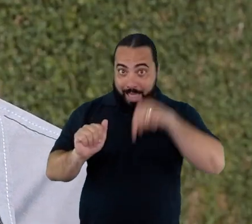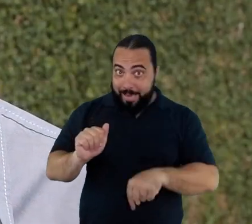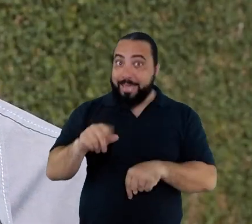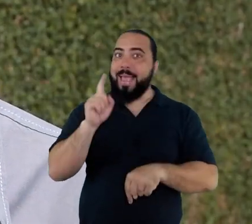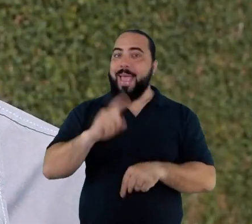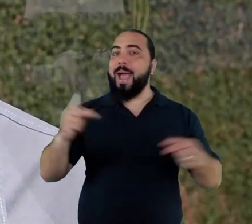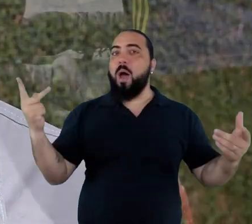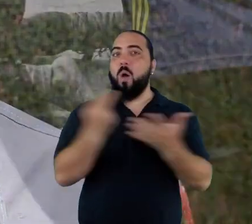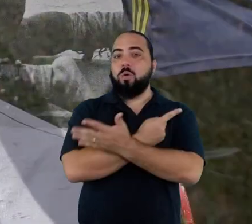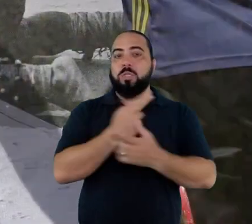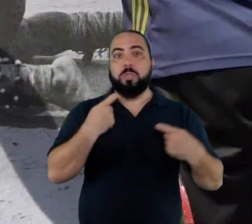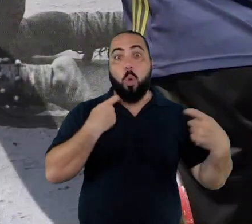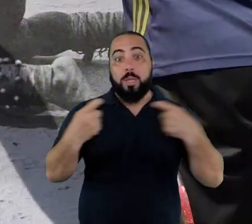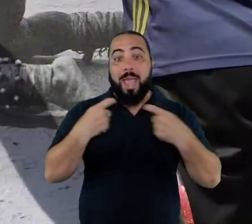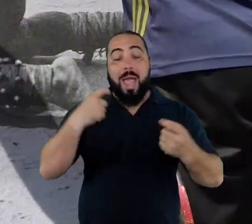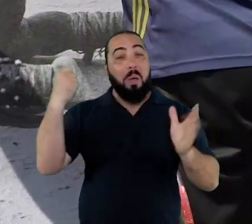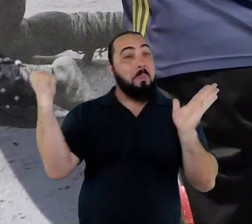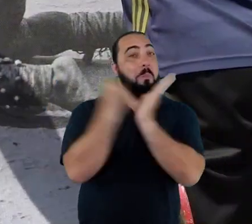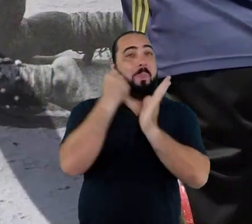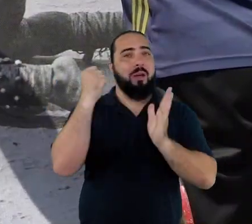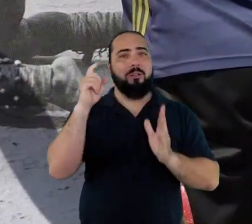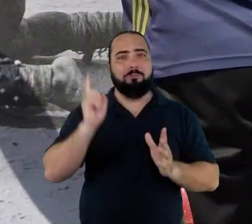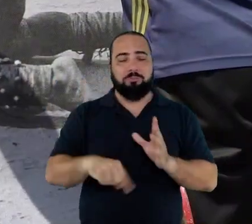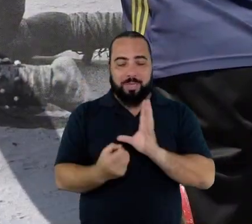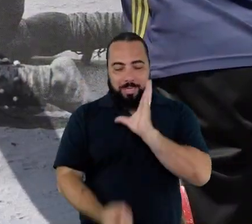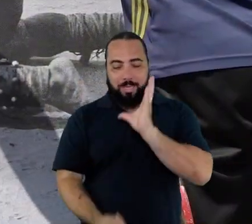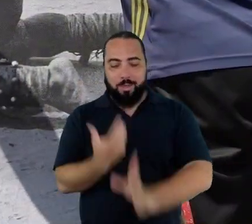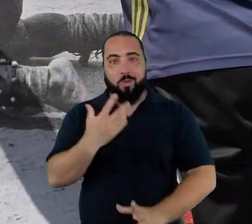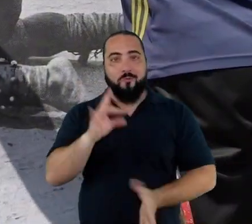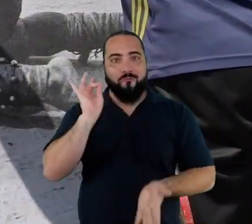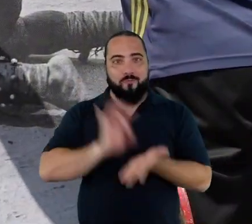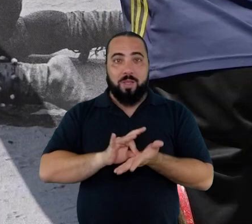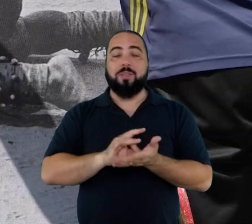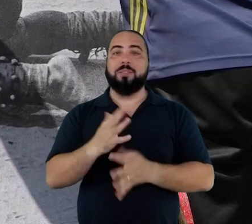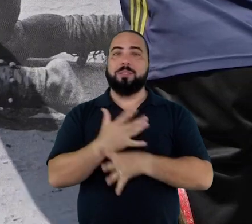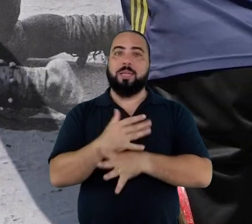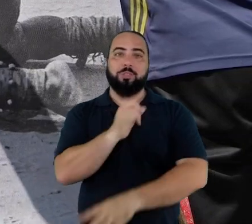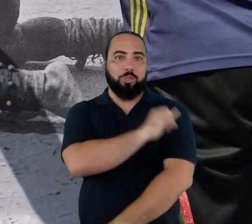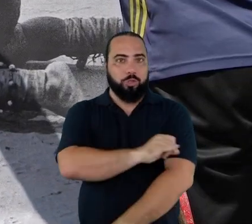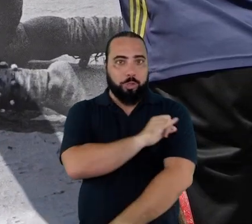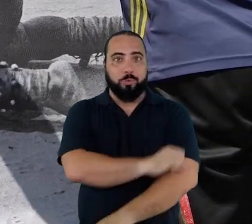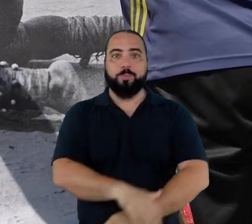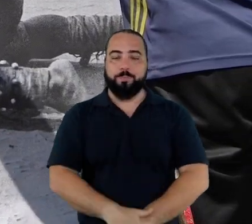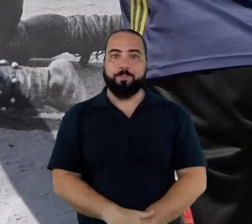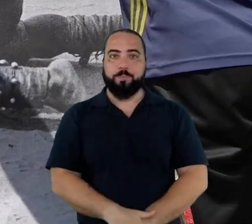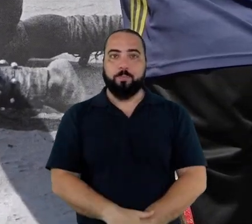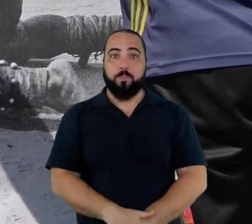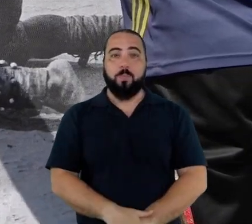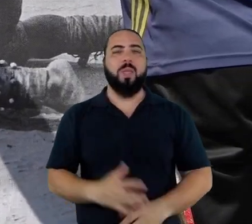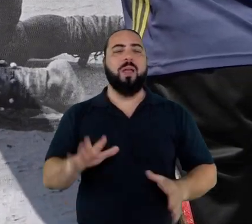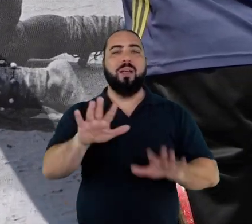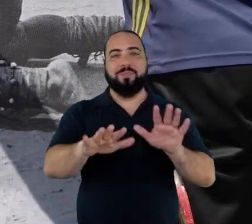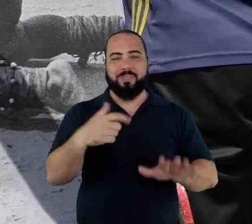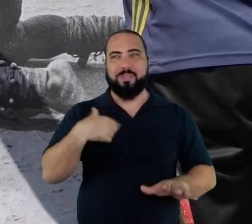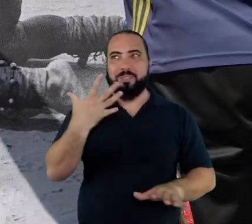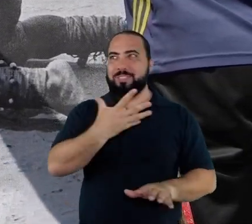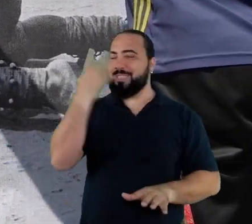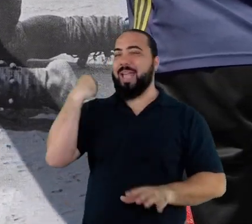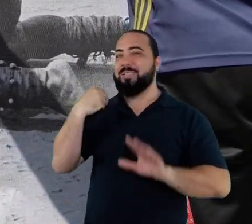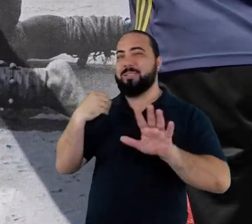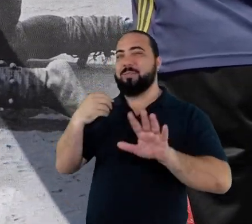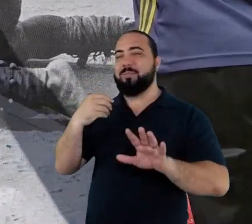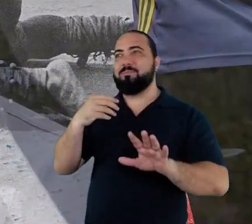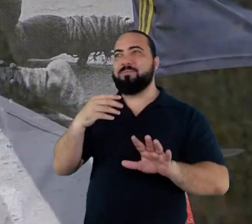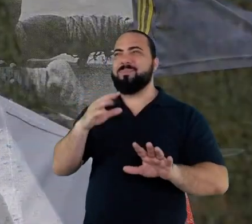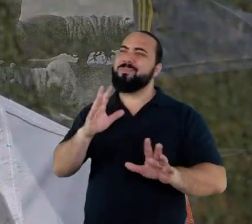grande batalha que marcou a fundação real da cidade do Rio de Janeiro. Uma coisa que a gente esquece, ou melhor, que a gente não